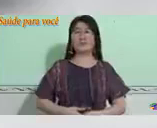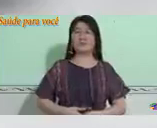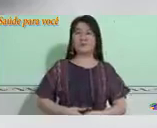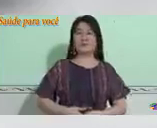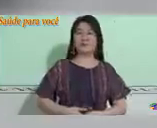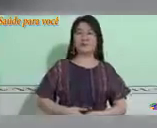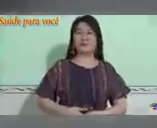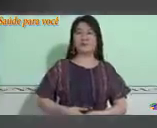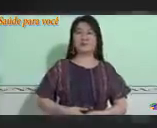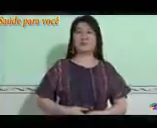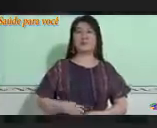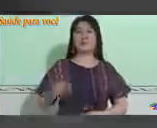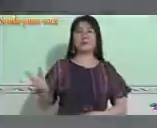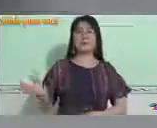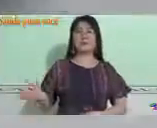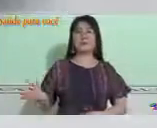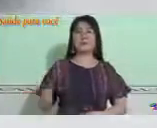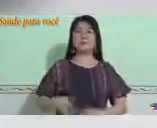100 gramas,